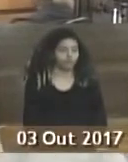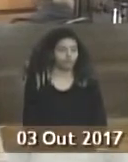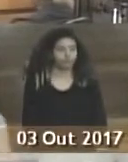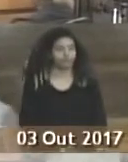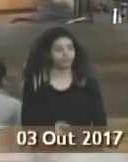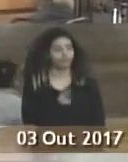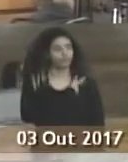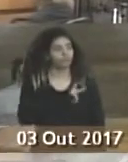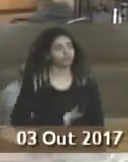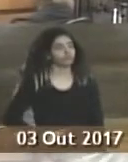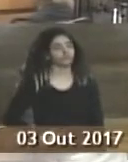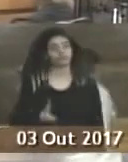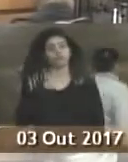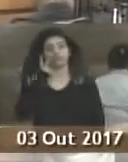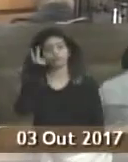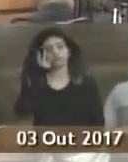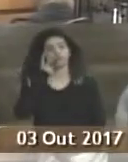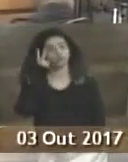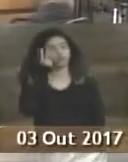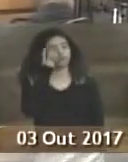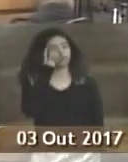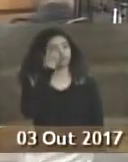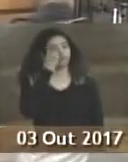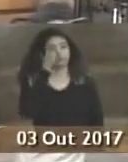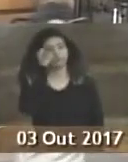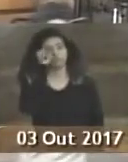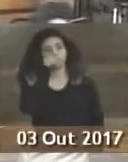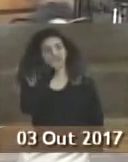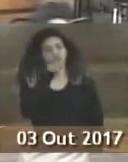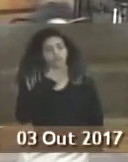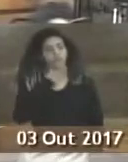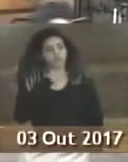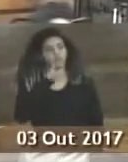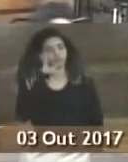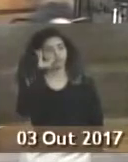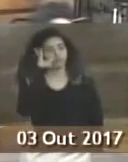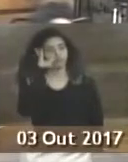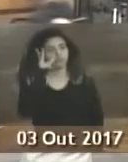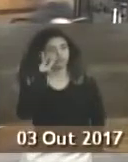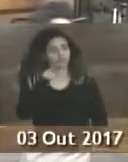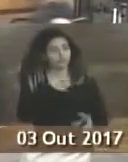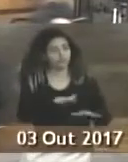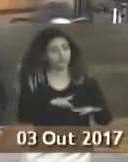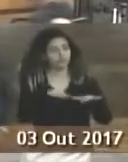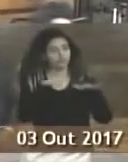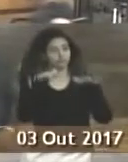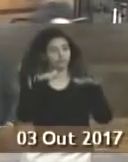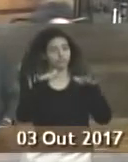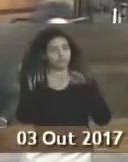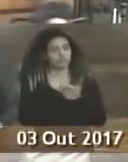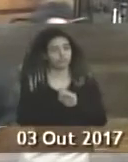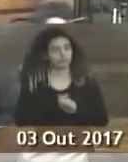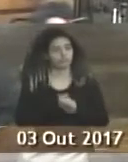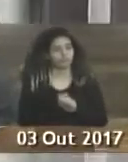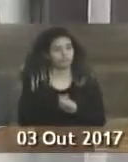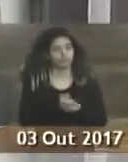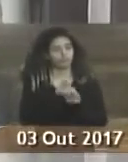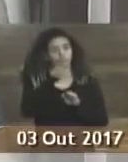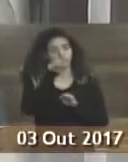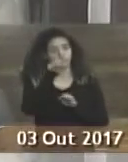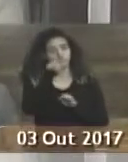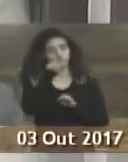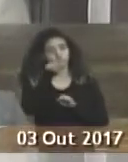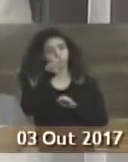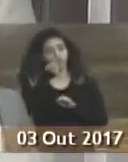Senhor presidente, nobres vereadores, vereadora Tite, Luciana Valverde, plenário aí presente, Rogerinho, do